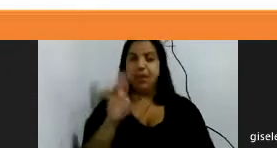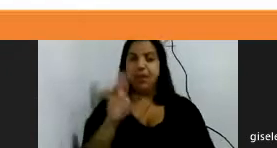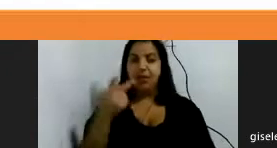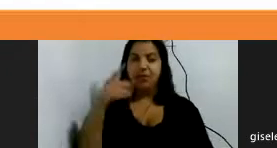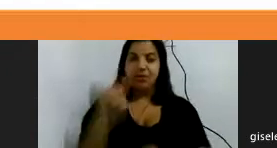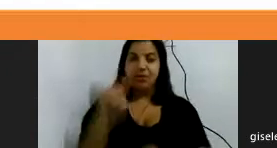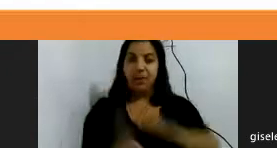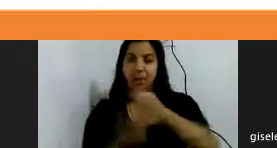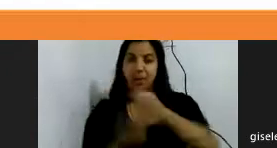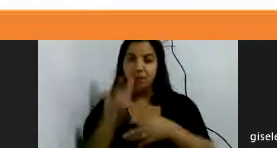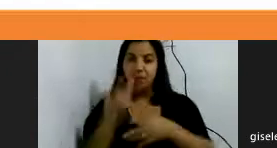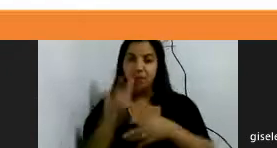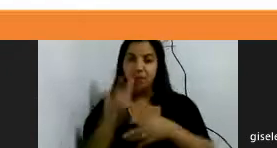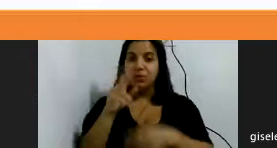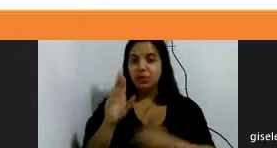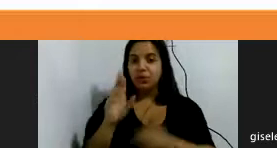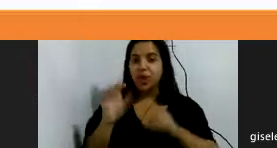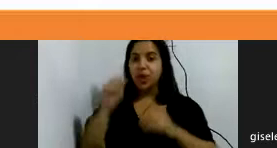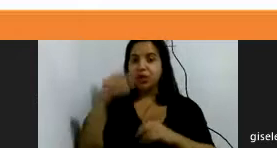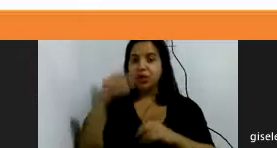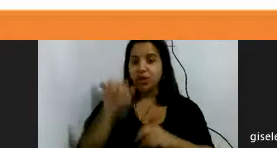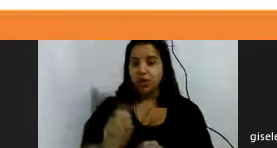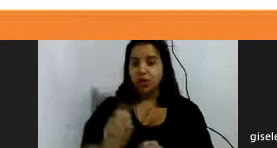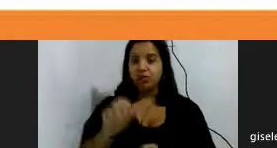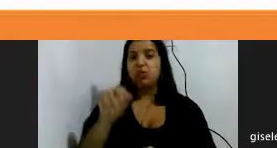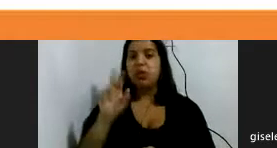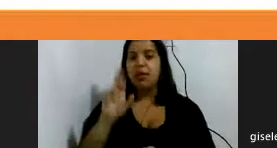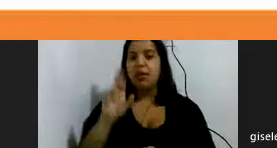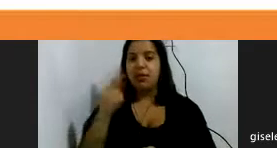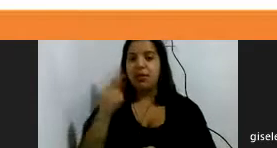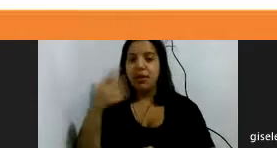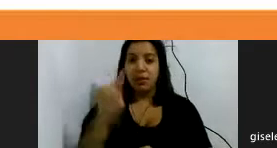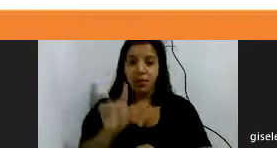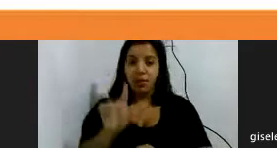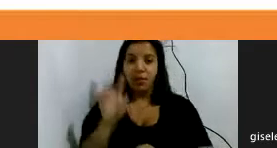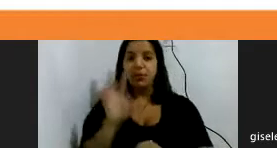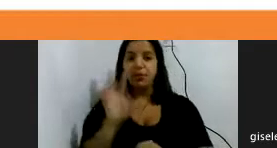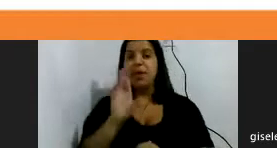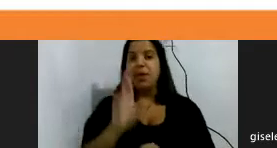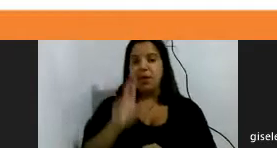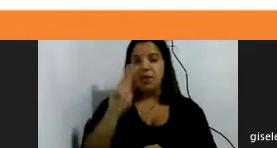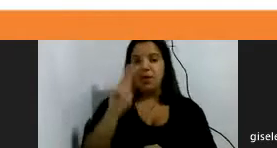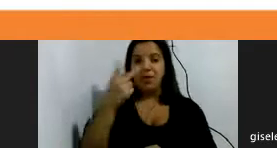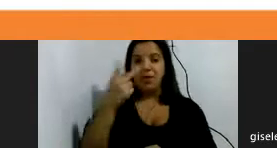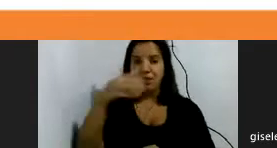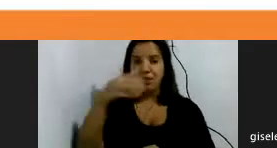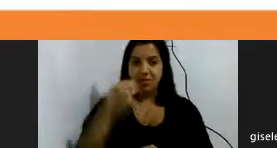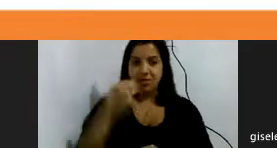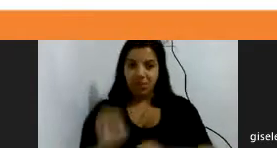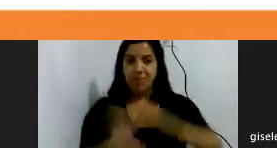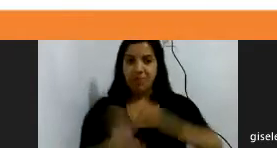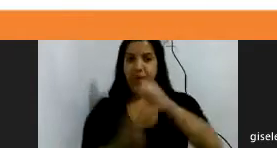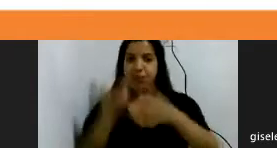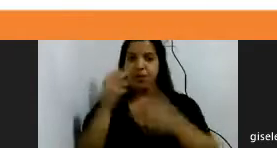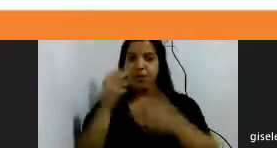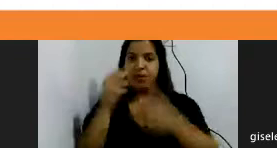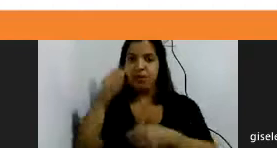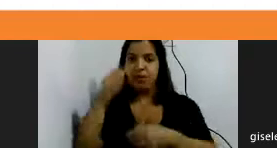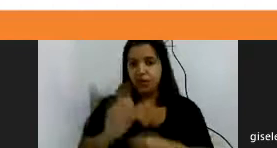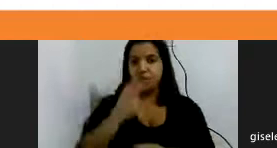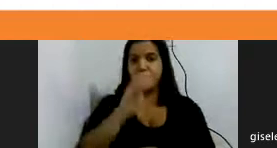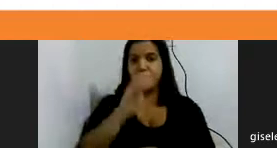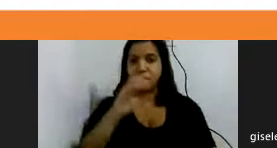vai produzir os antígenos RHD e o RHCE, os antígenos C e